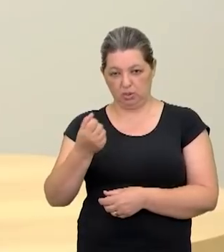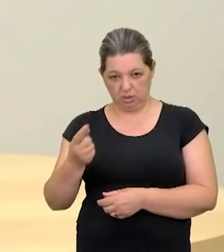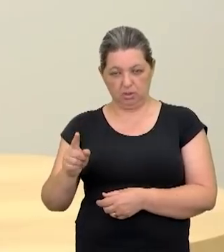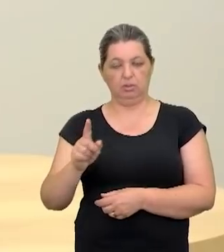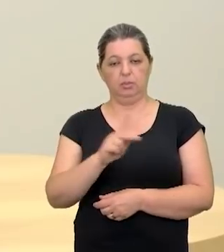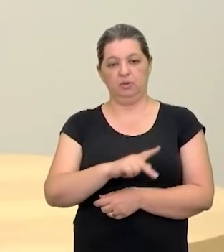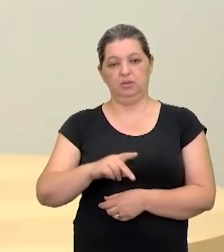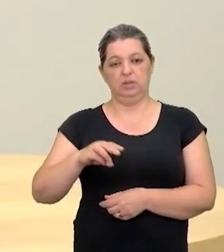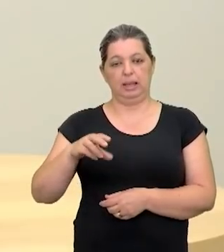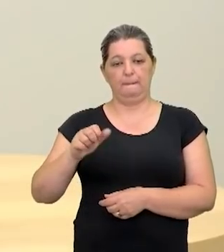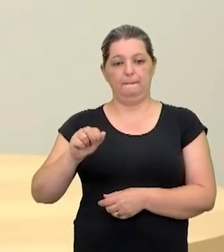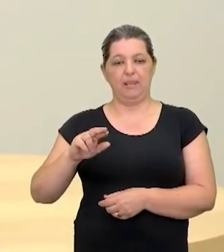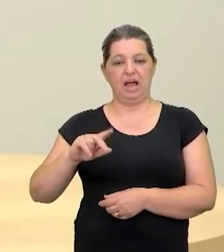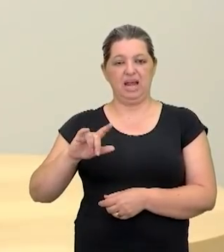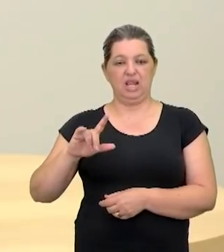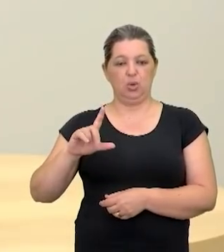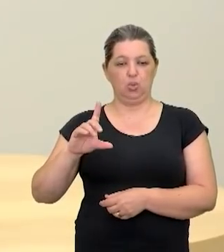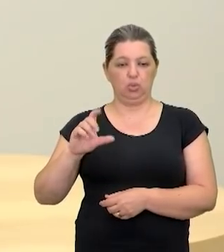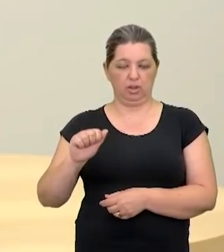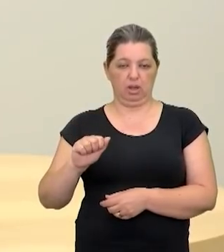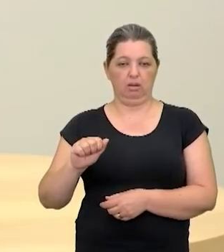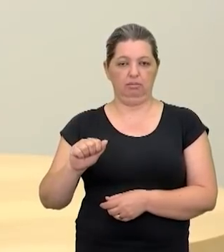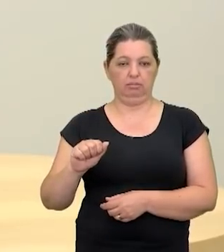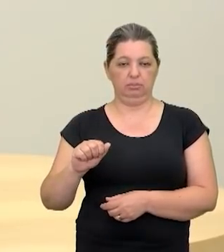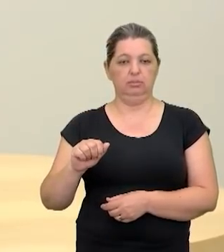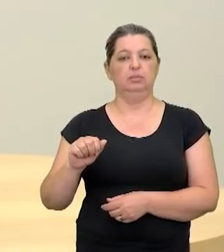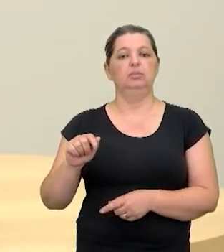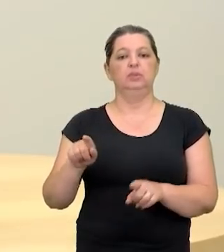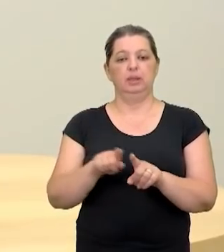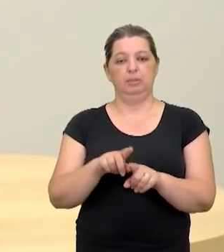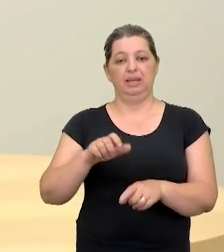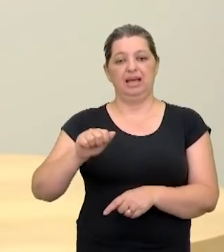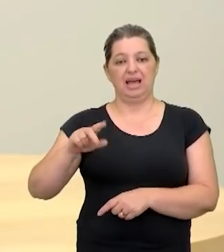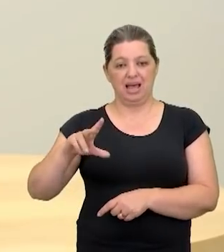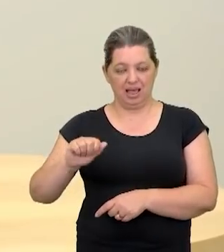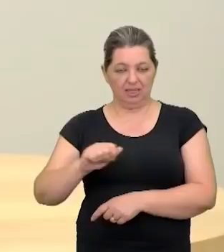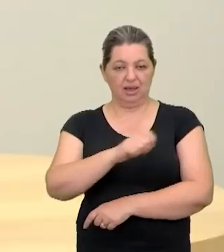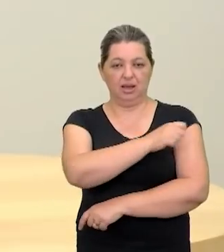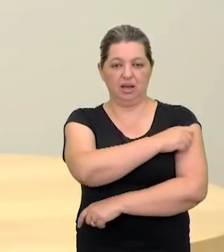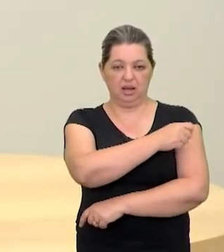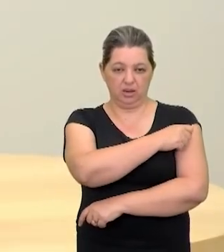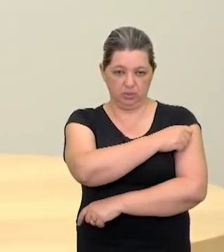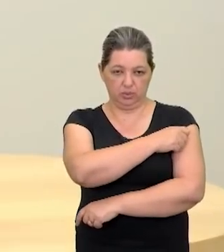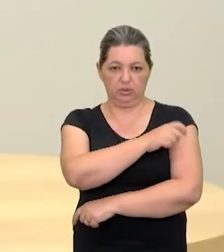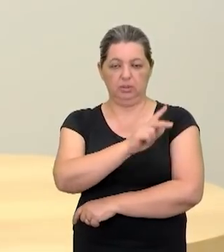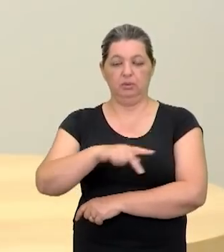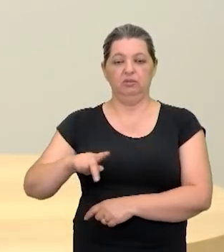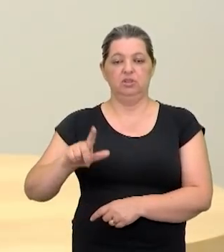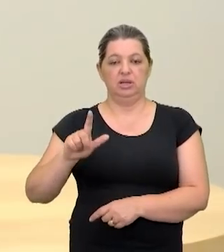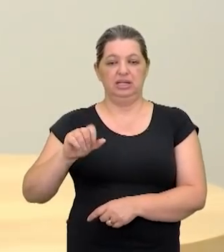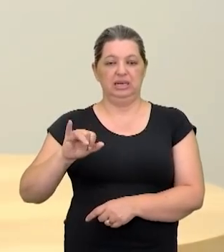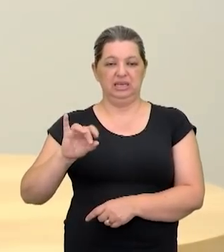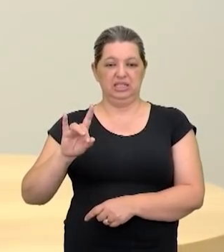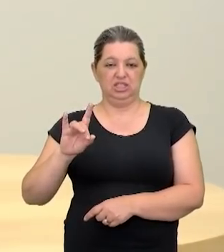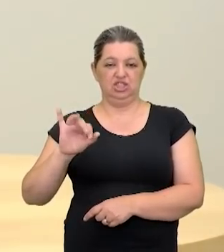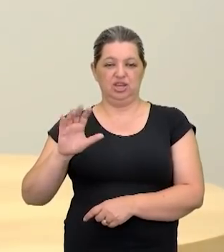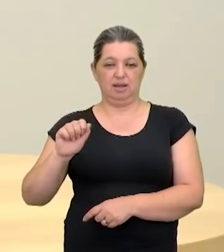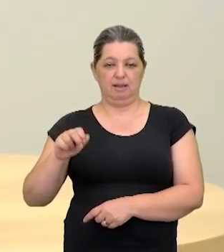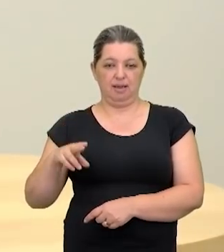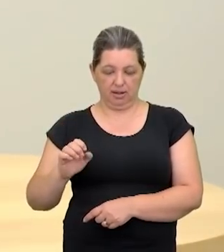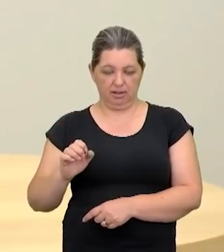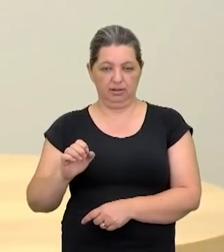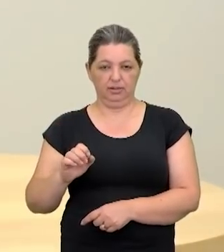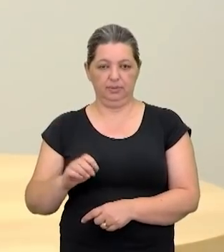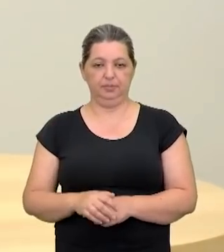professora Marilda. Também temos a Ana Alice, aluna da professora Lidiane. E ainda temos o